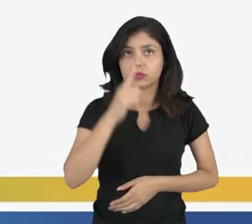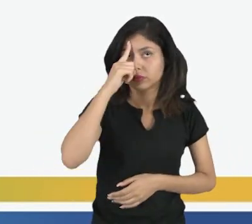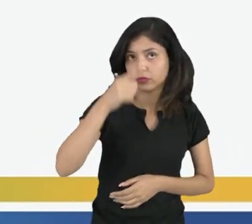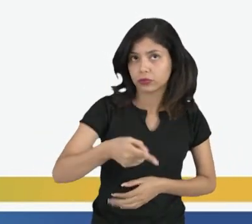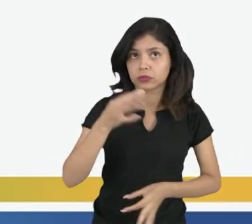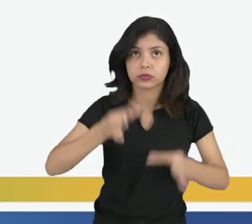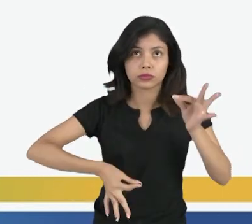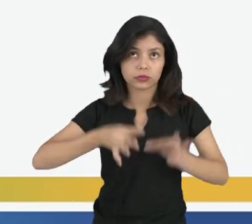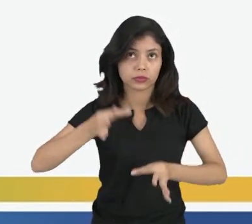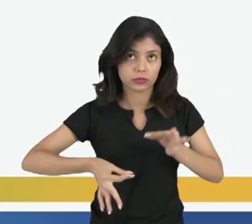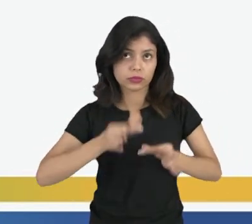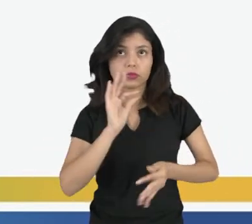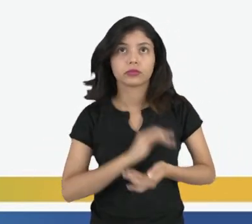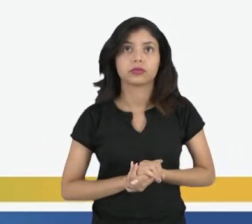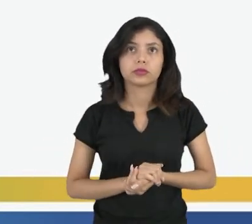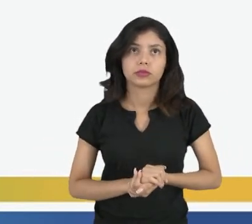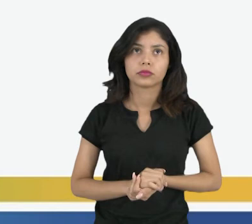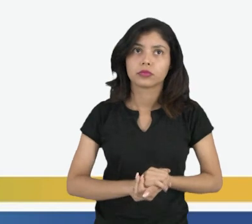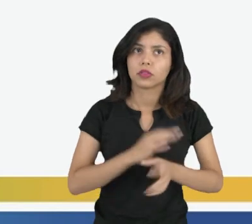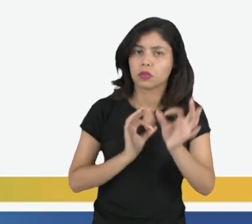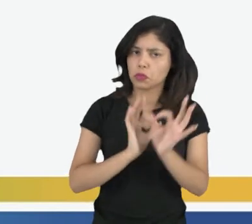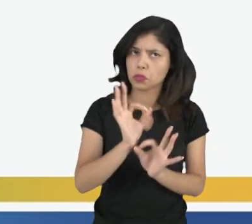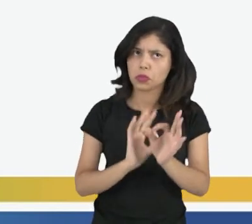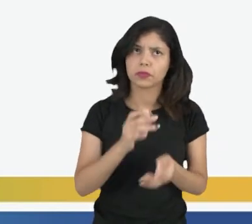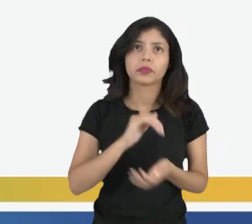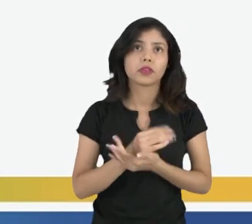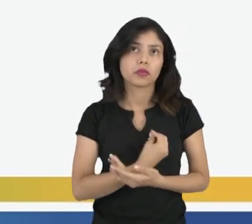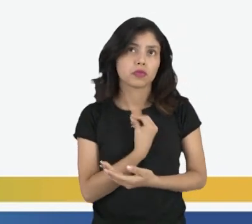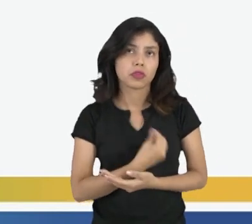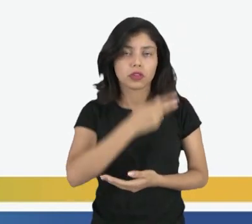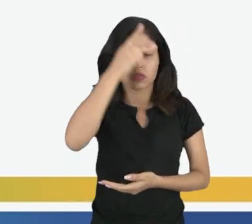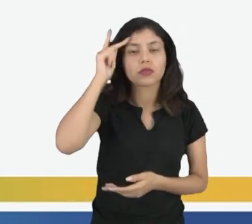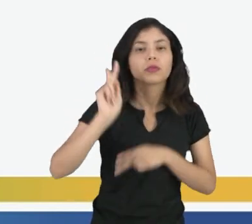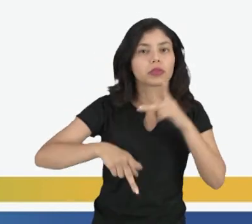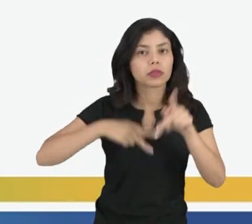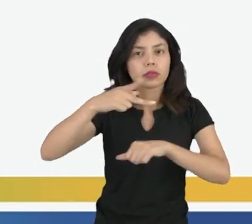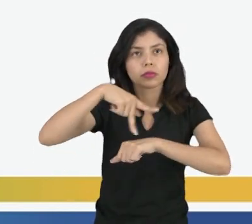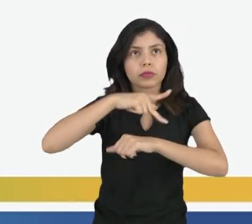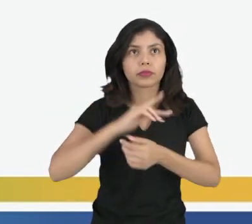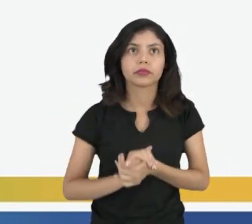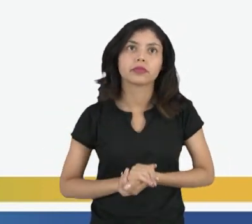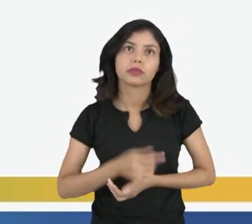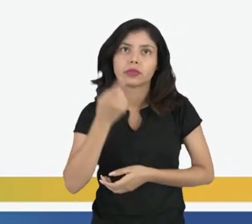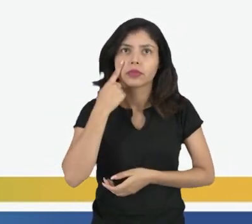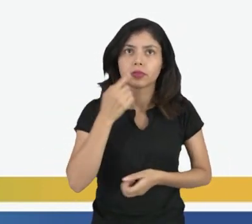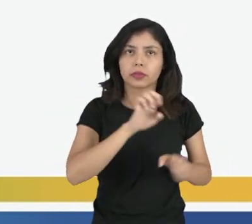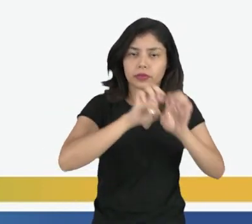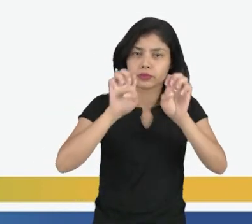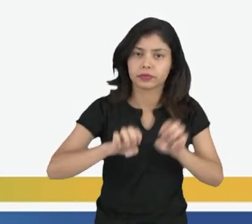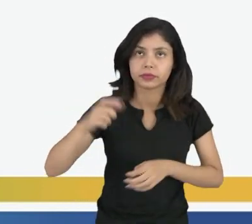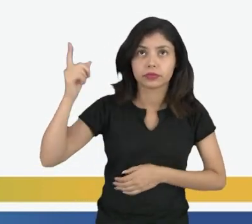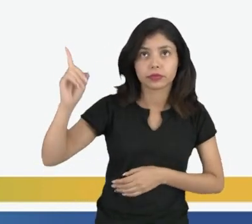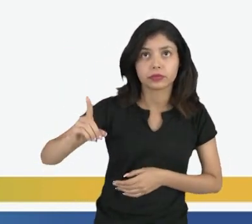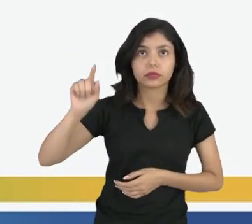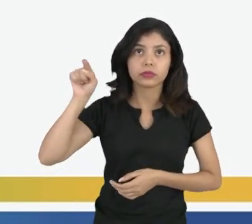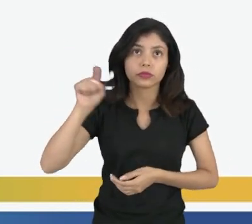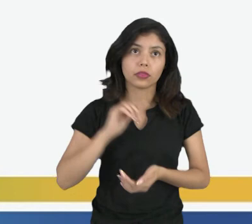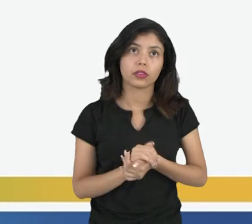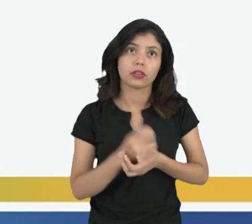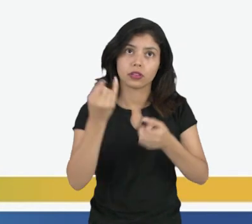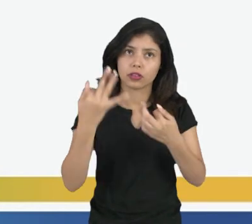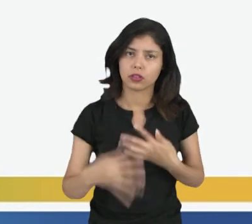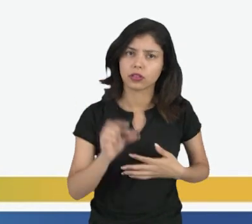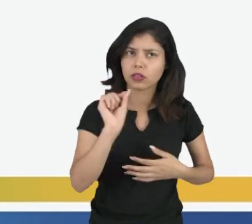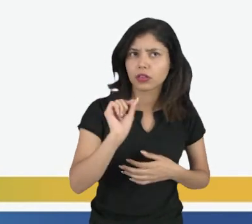politicamente é o ordenamento jurídico que regula a convivência dos habitantes de um país Observe o esquema ao lado e a situação